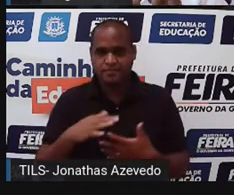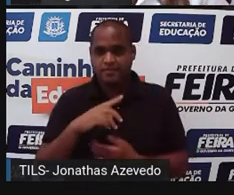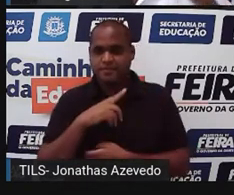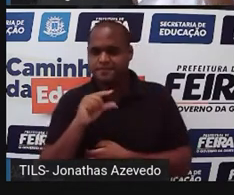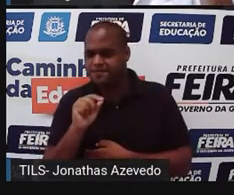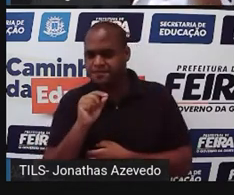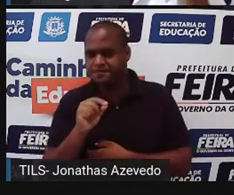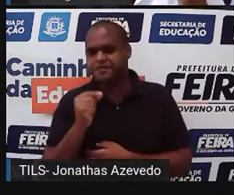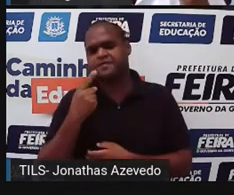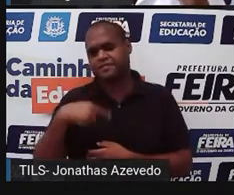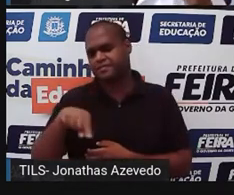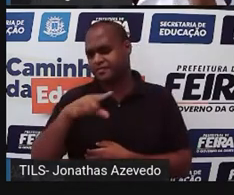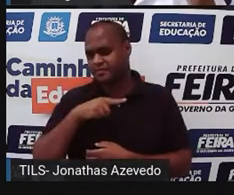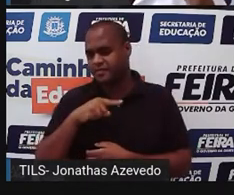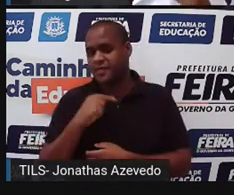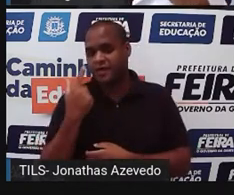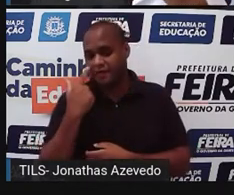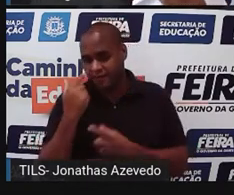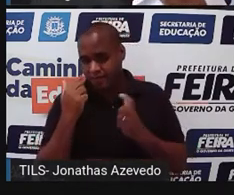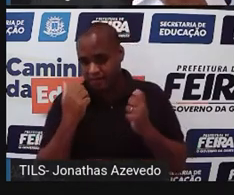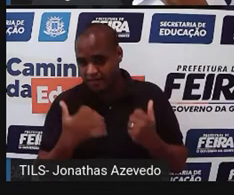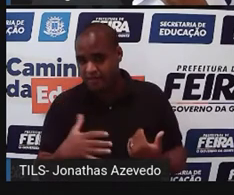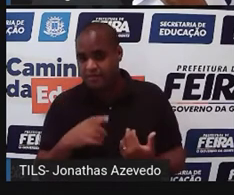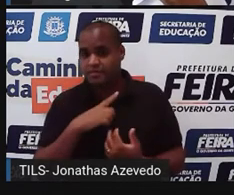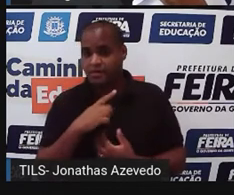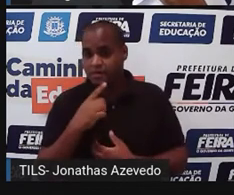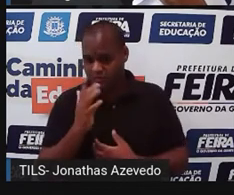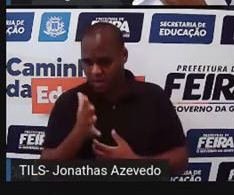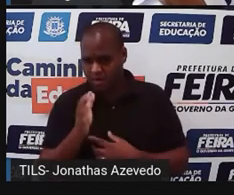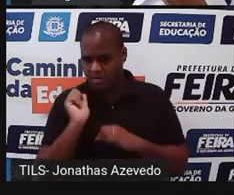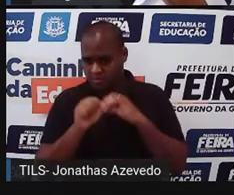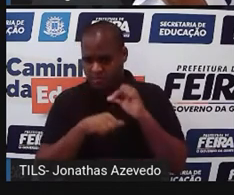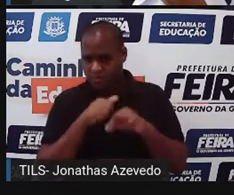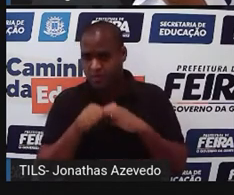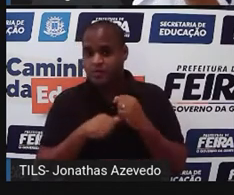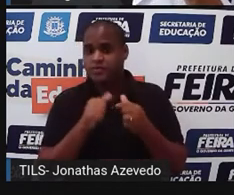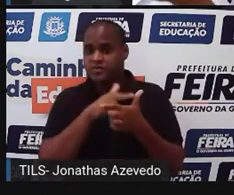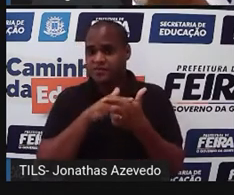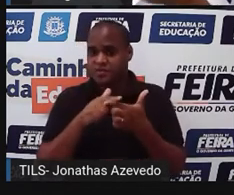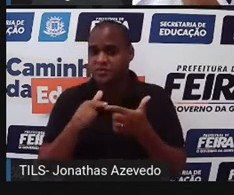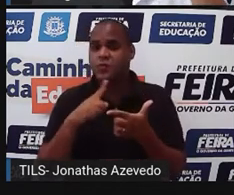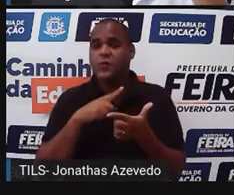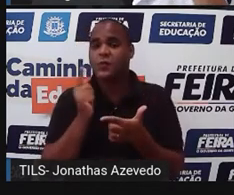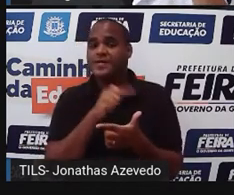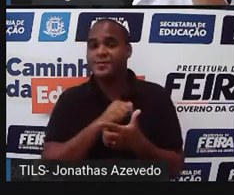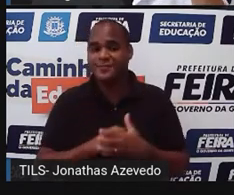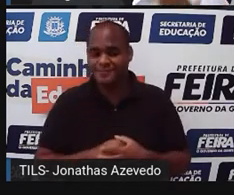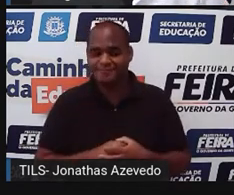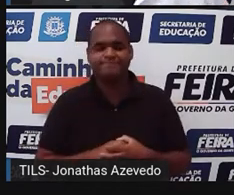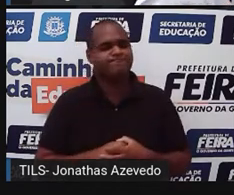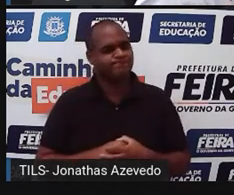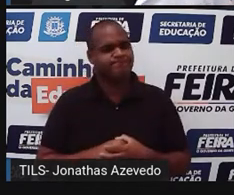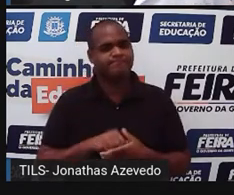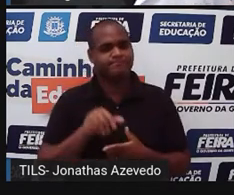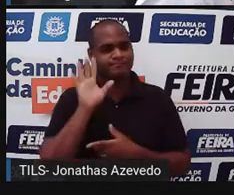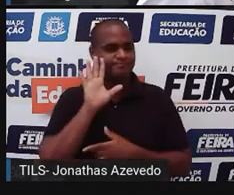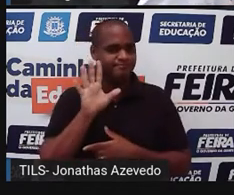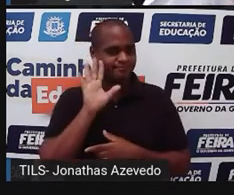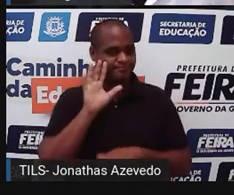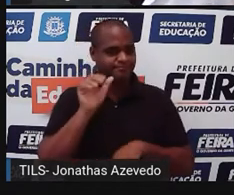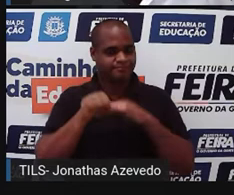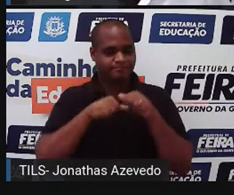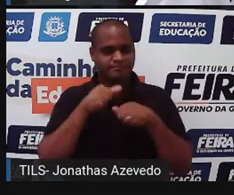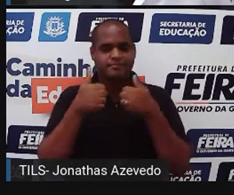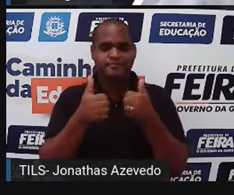retângulo que foi dividido em dois triângulos o Então a gente vai usar esse pensamento